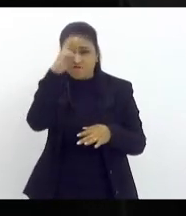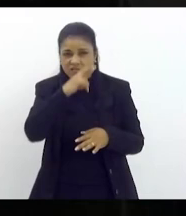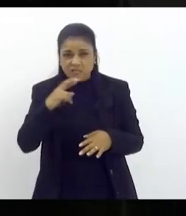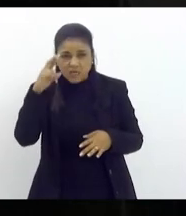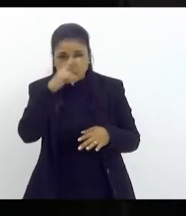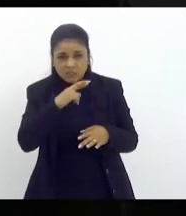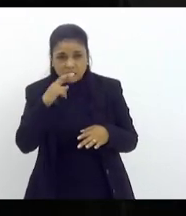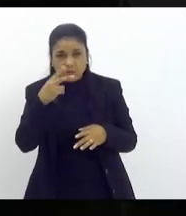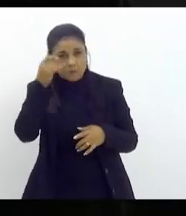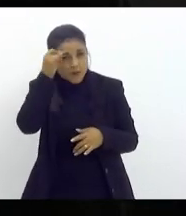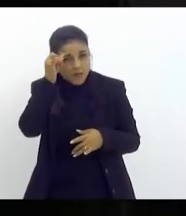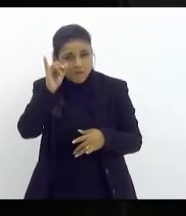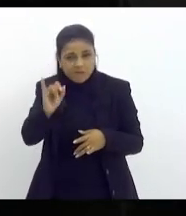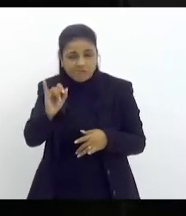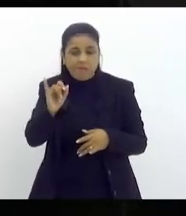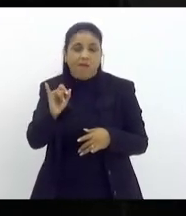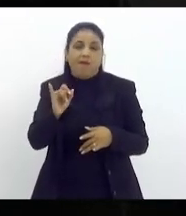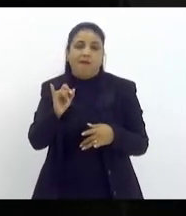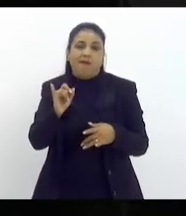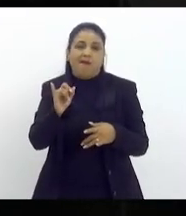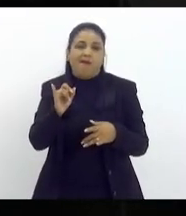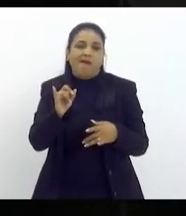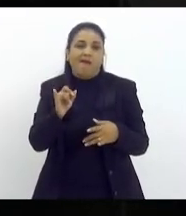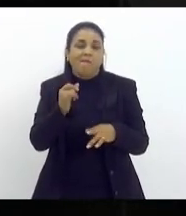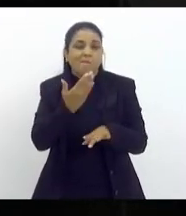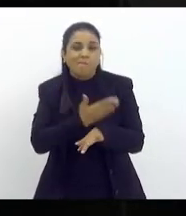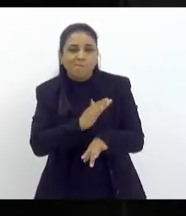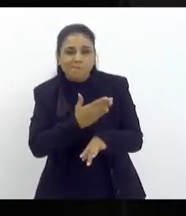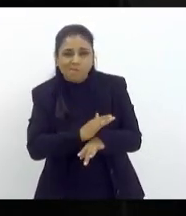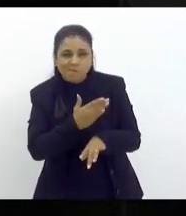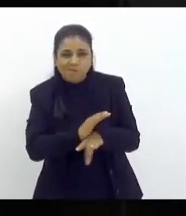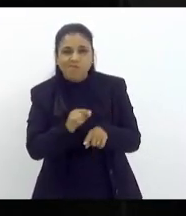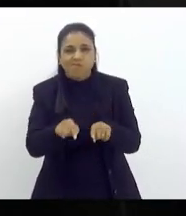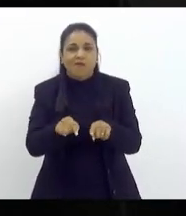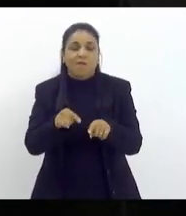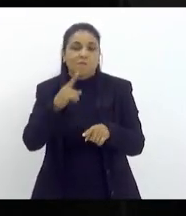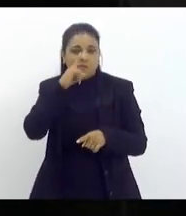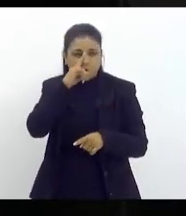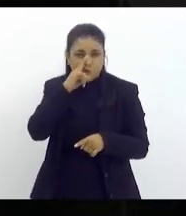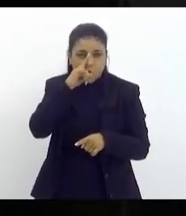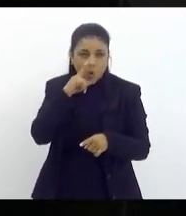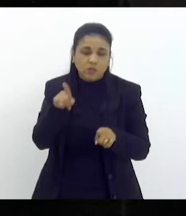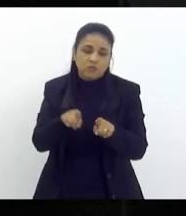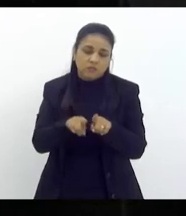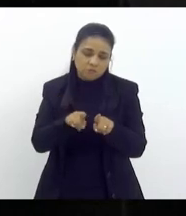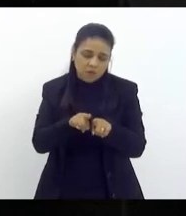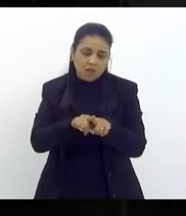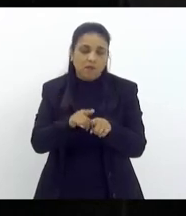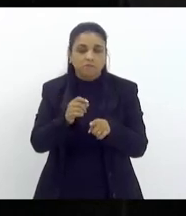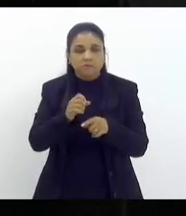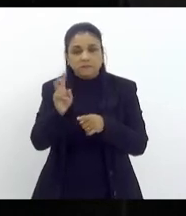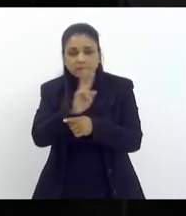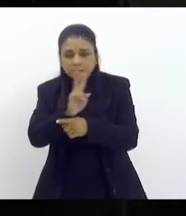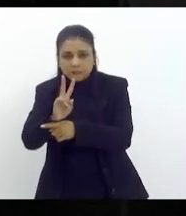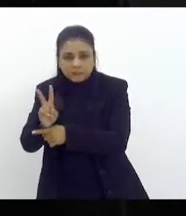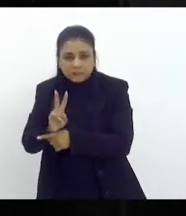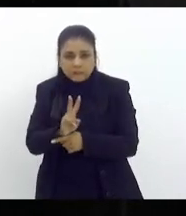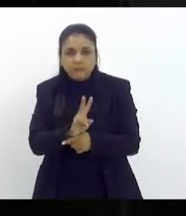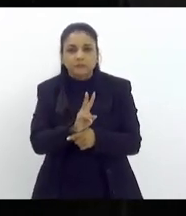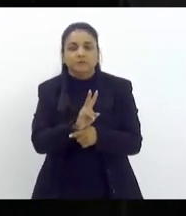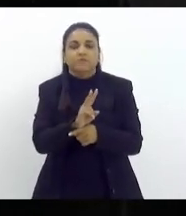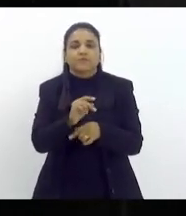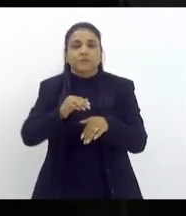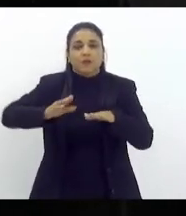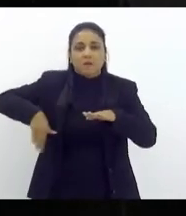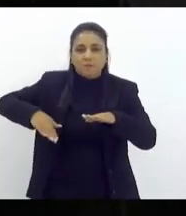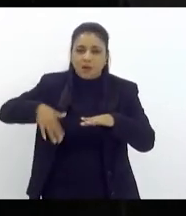coibir práticas perigosas além da condições de trabalho dos profissionais de guarda-vidas resultado esse servidores públicos